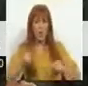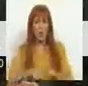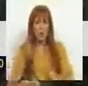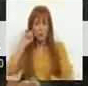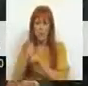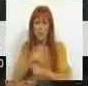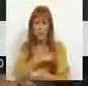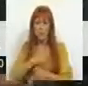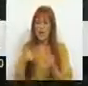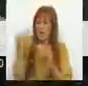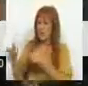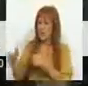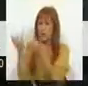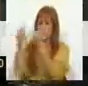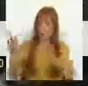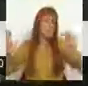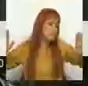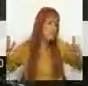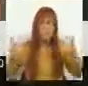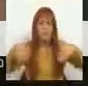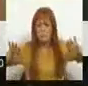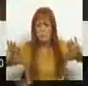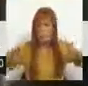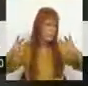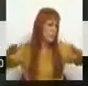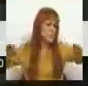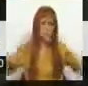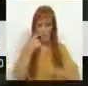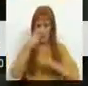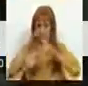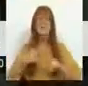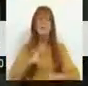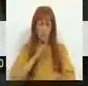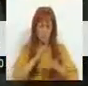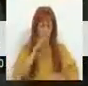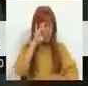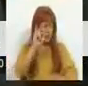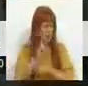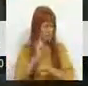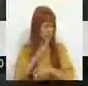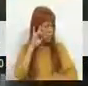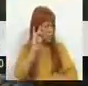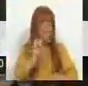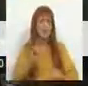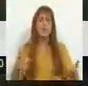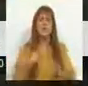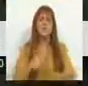que uma auditoria externa independente, mas enfim, as pessoas, eu continuo com essa ideia, continuo com a